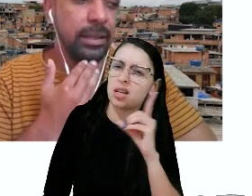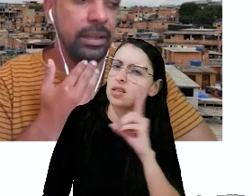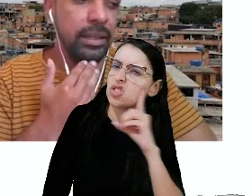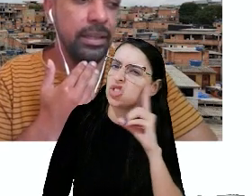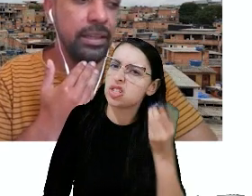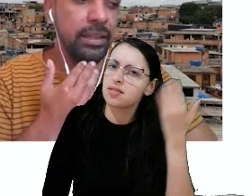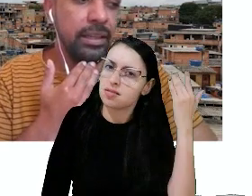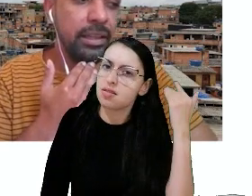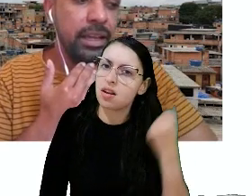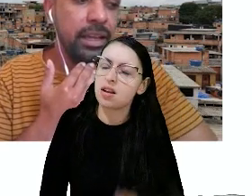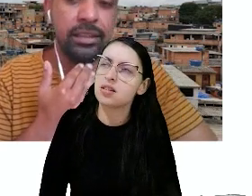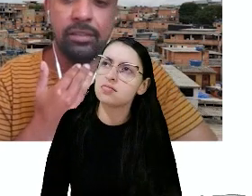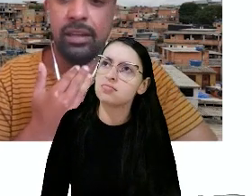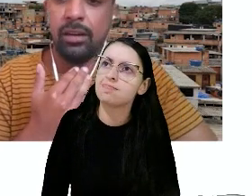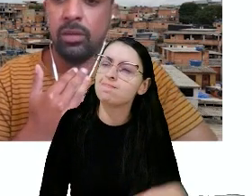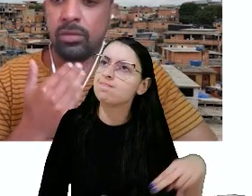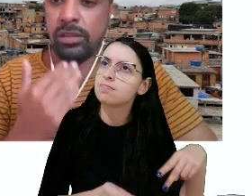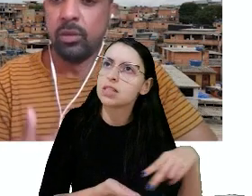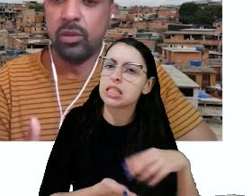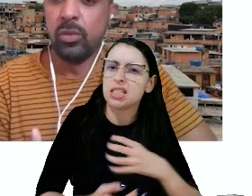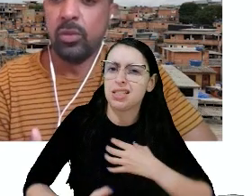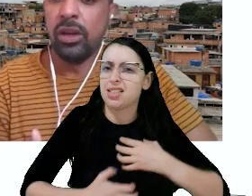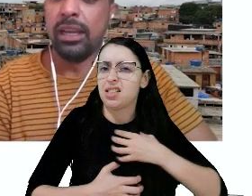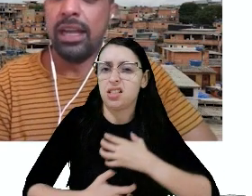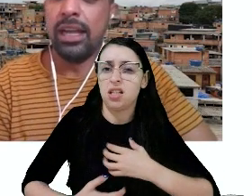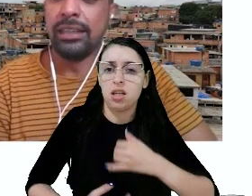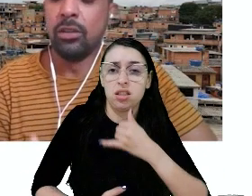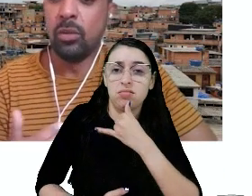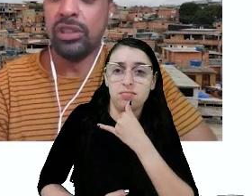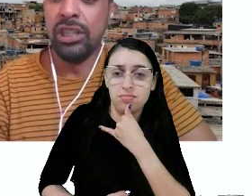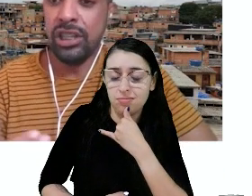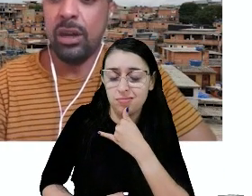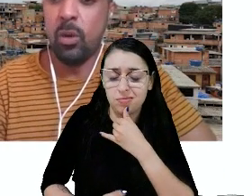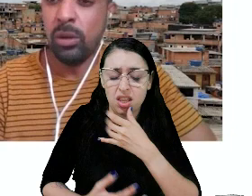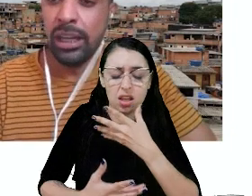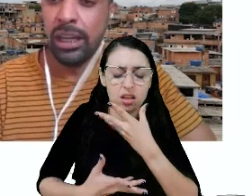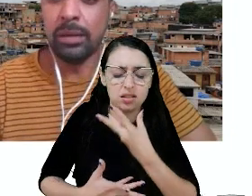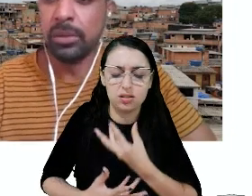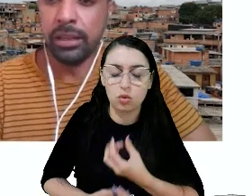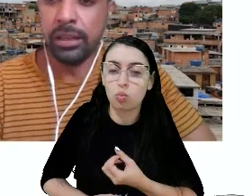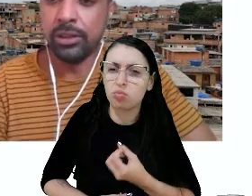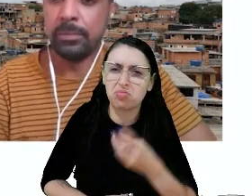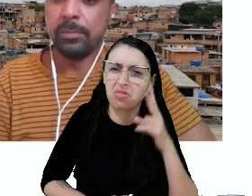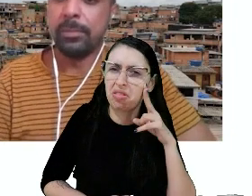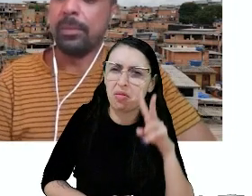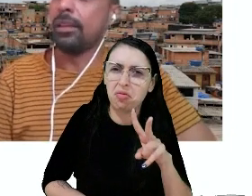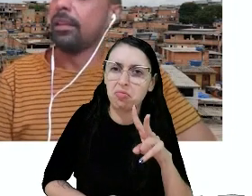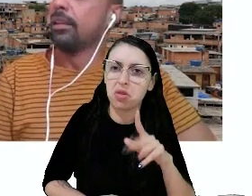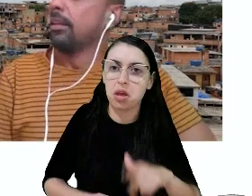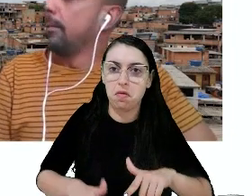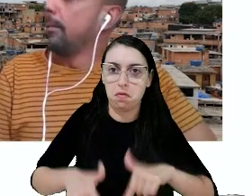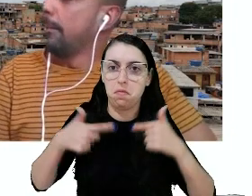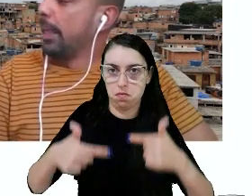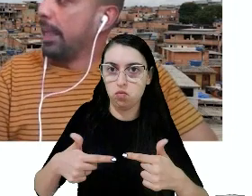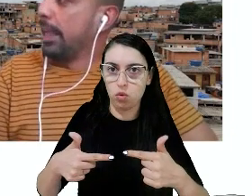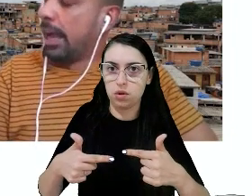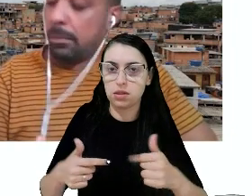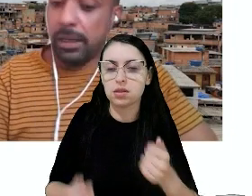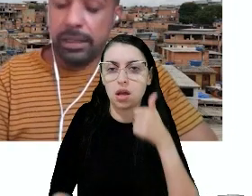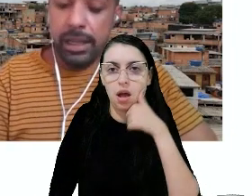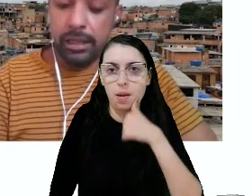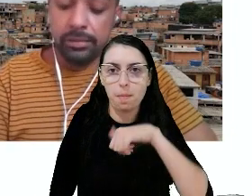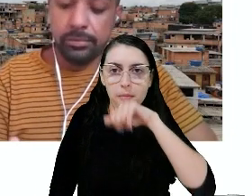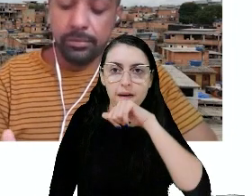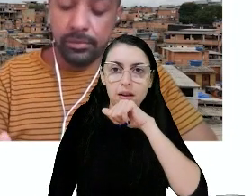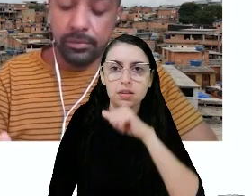atrás, e ela estava com as suas emoções um pouco abaladas, ela não conseguia enxergar o quanto que ela era potente.